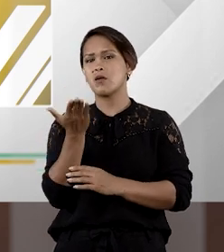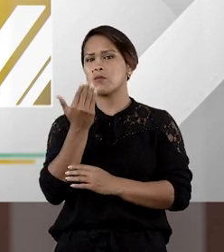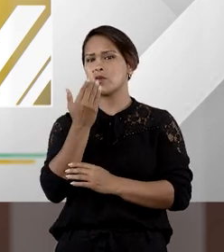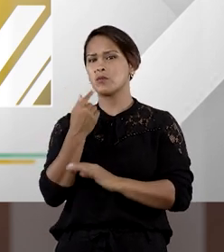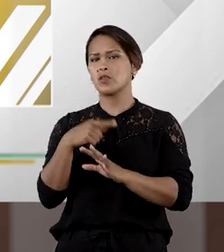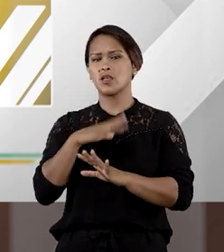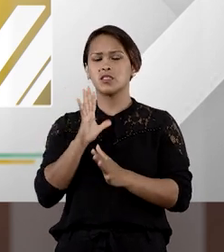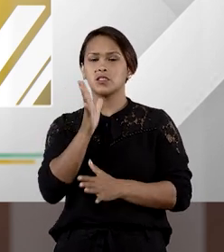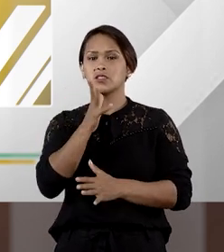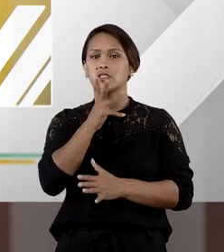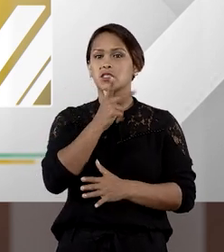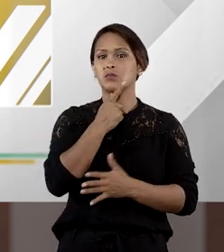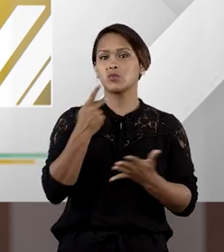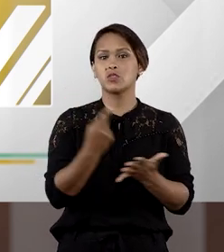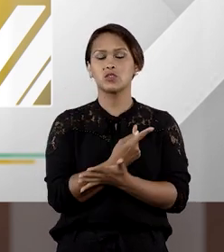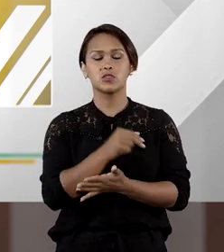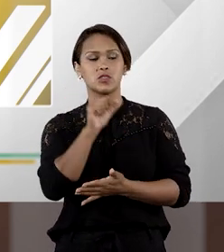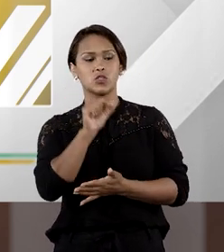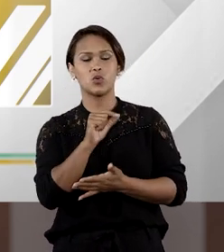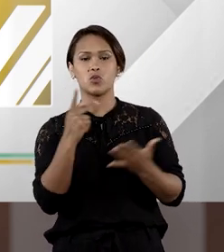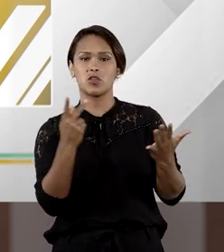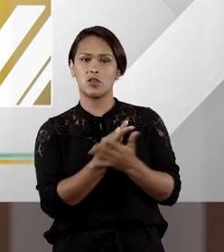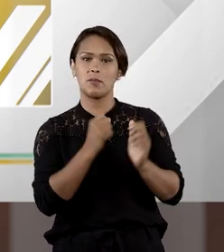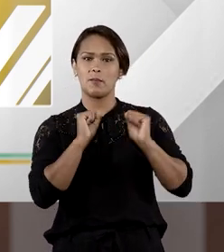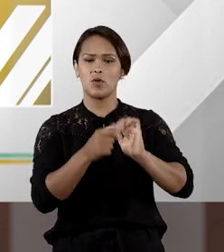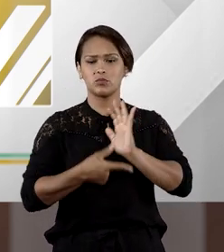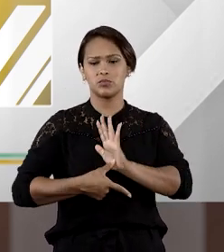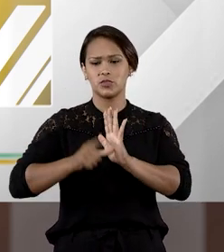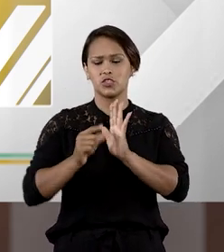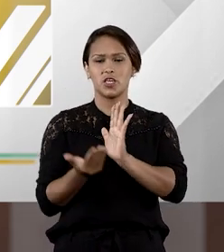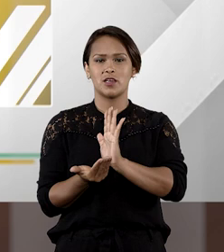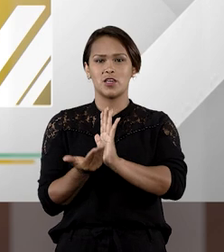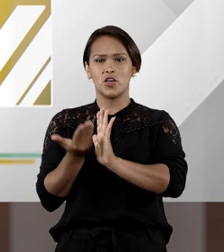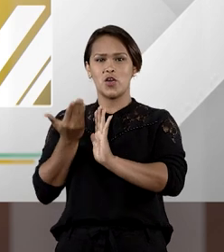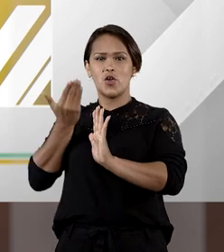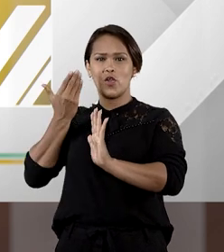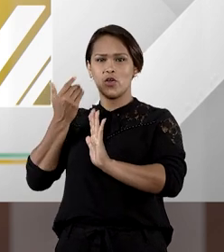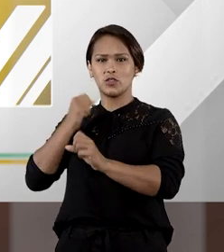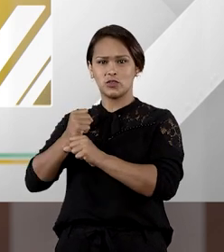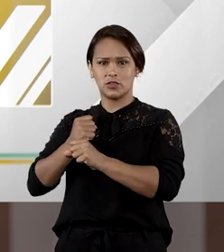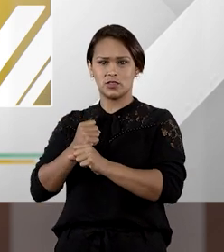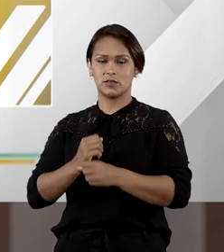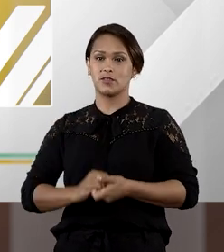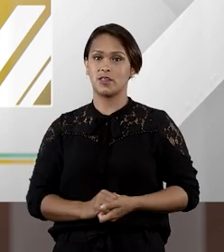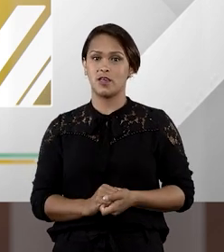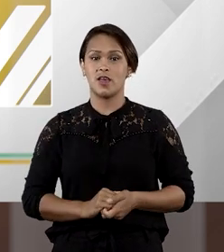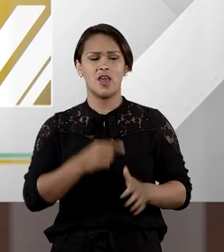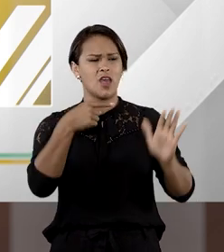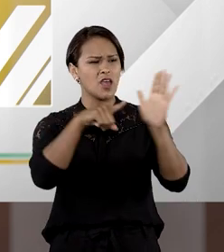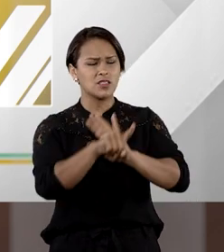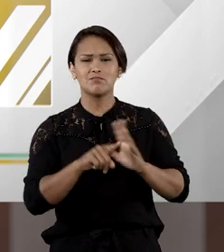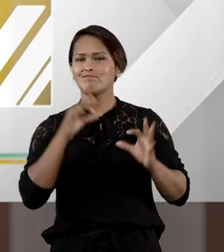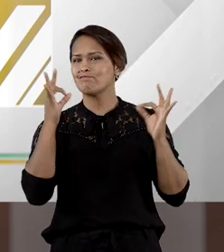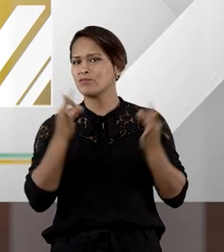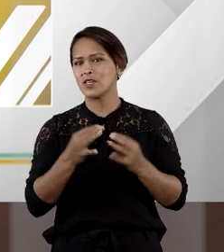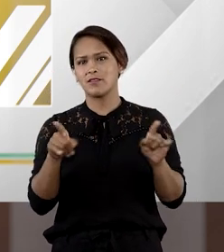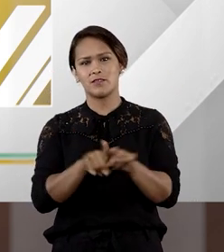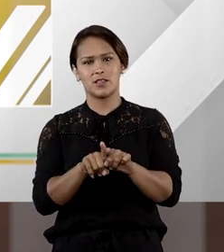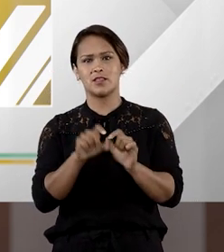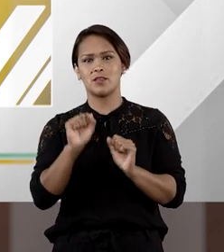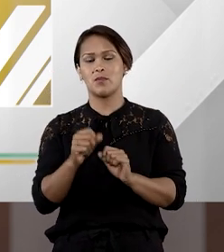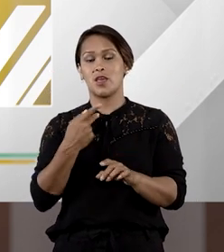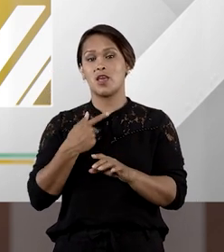alimentando demorou a agir, professora Fernanda, ele pode pedir a pensão alimentícia retroativa? Ah, essa pergunta é ótima